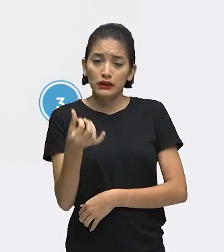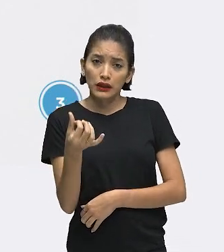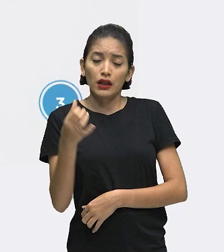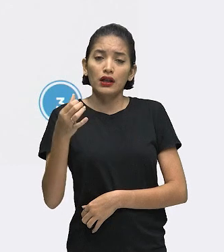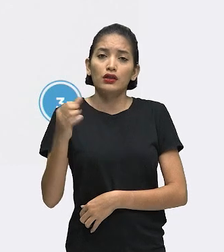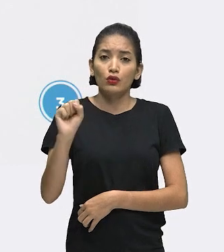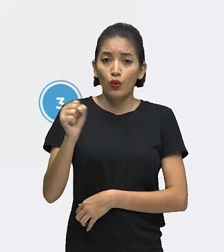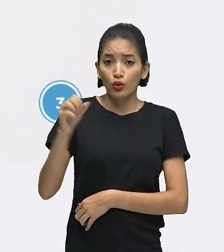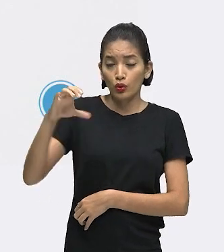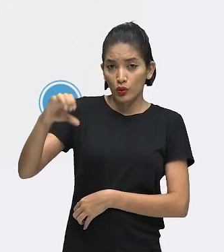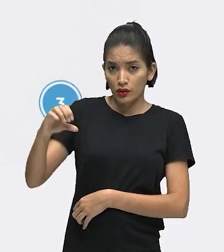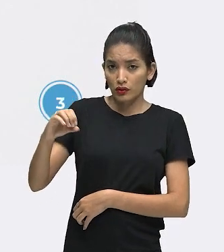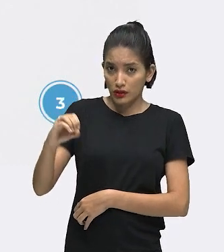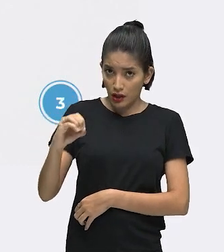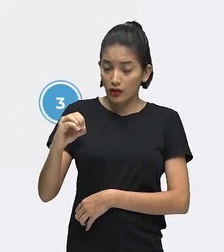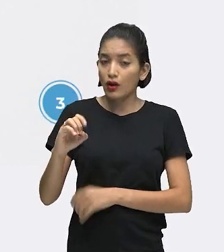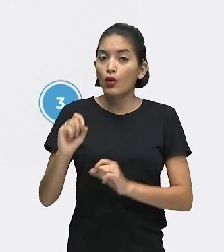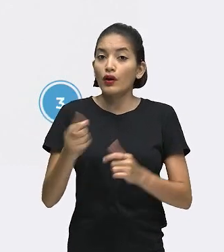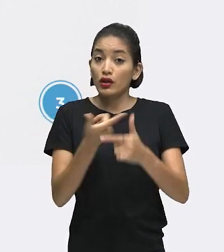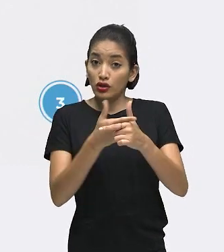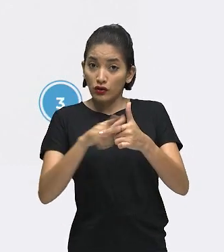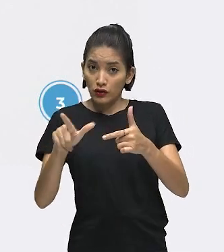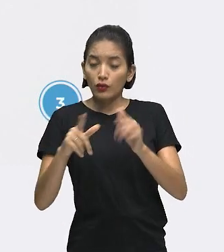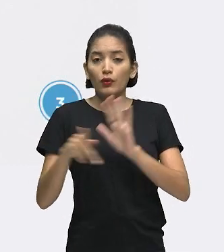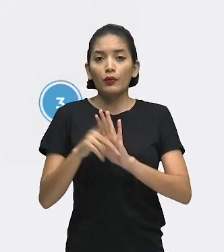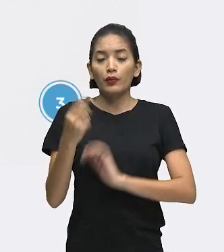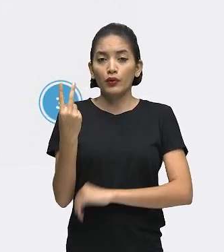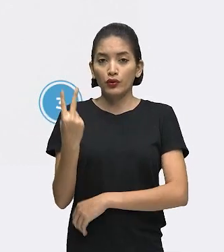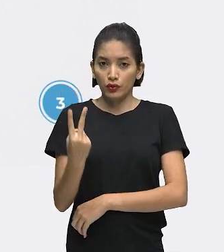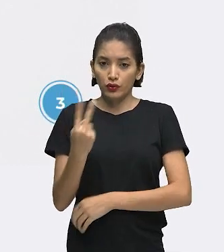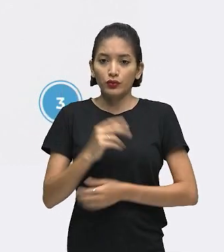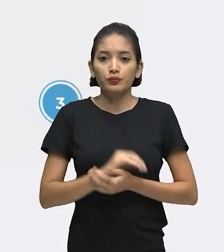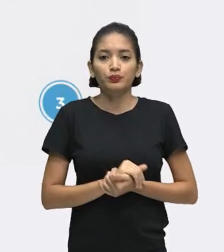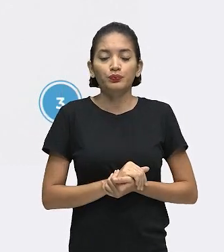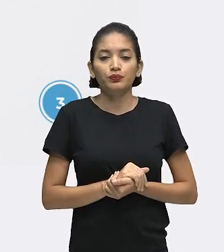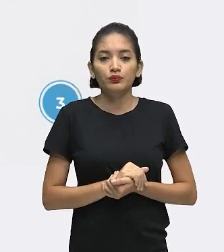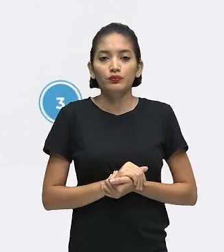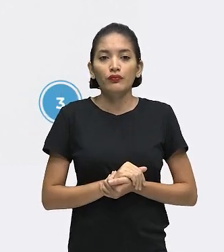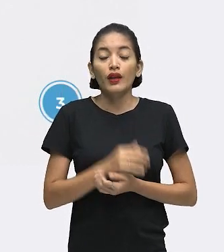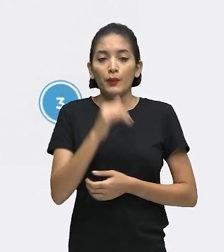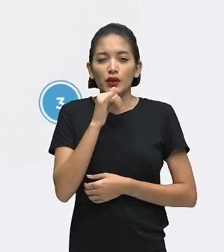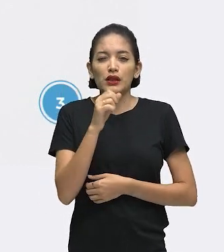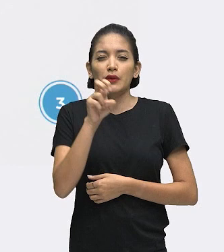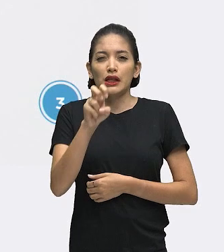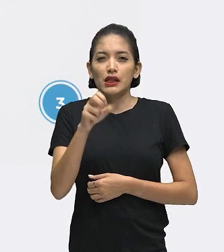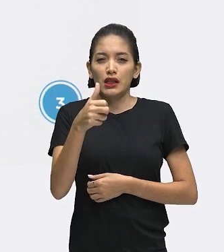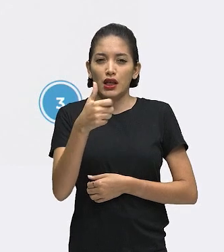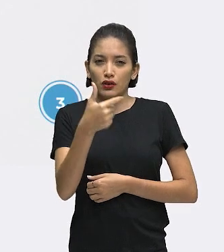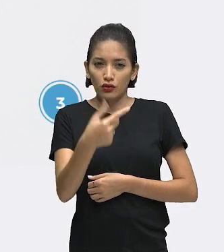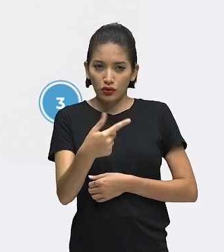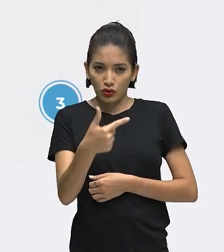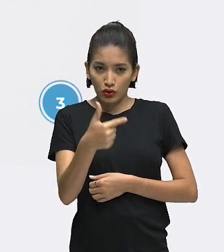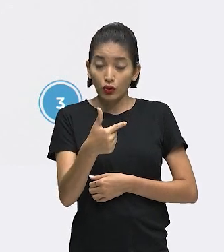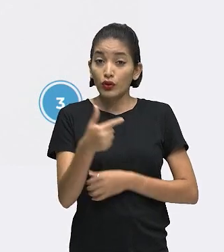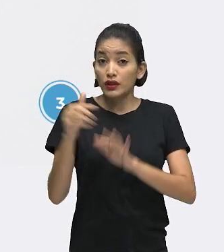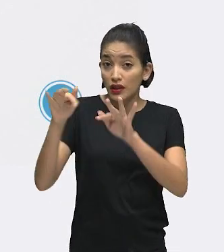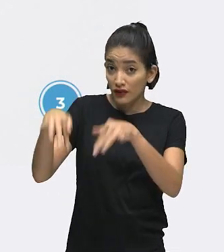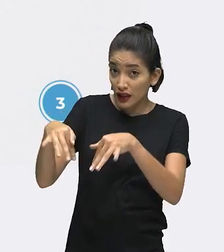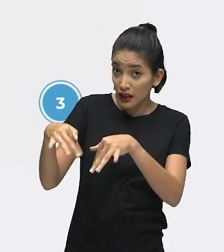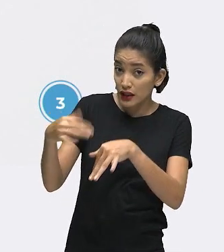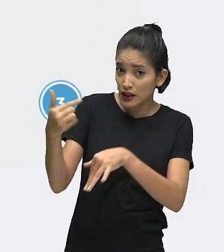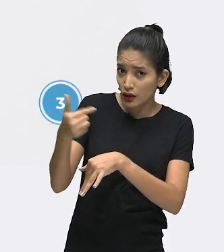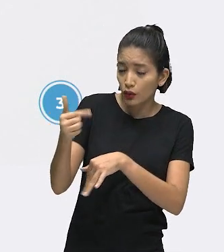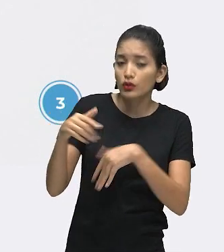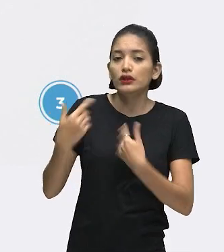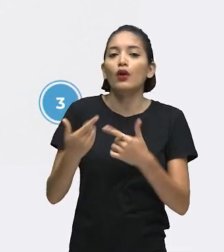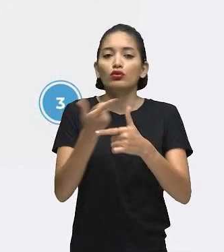ele vai ser divisível por 2. Olha só, o 512, ele termina em 2, então ele é